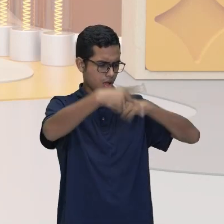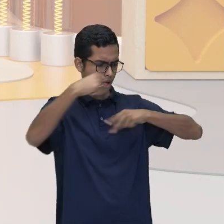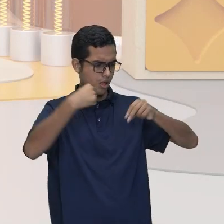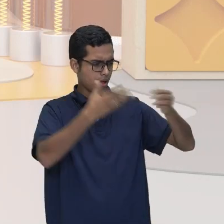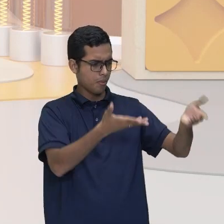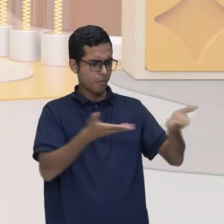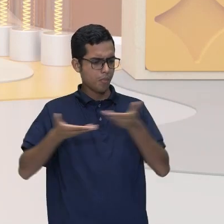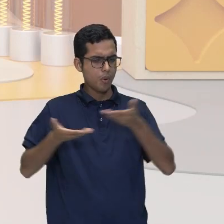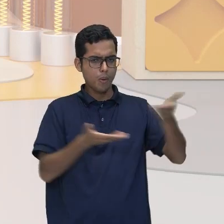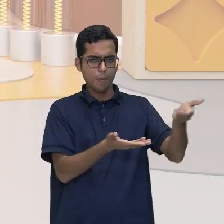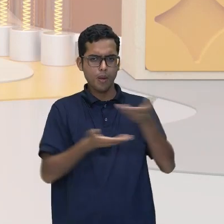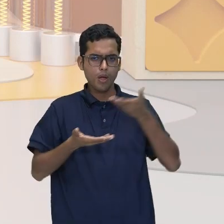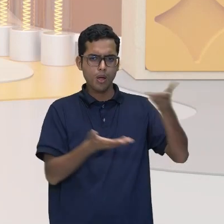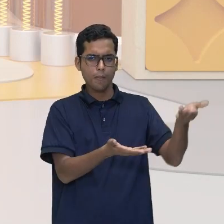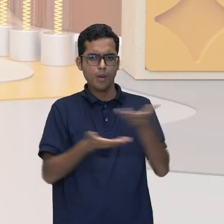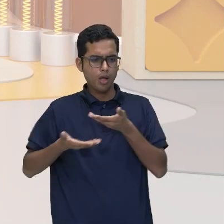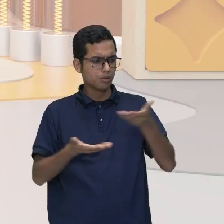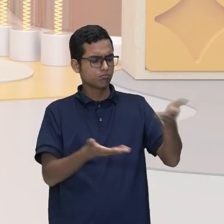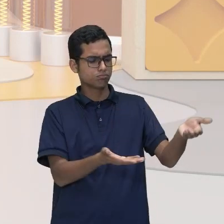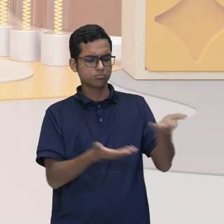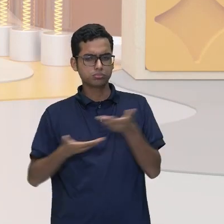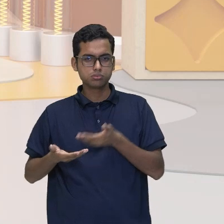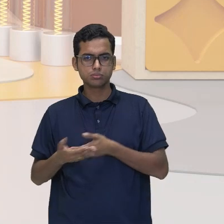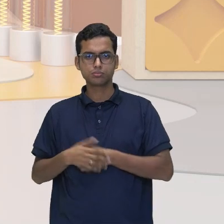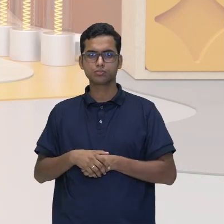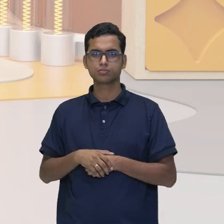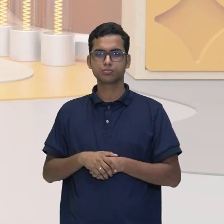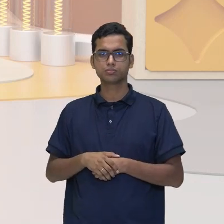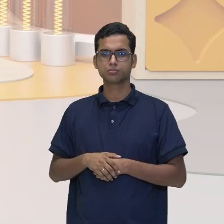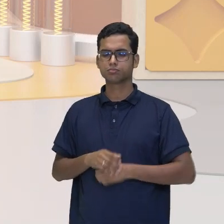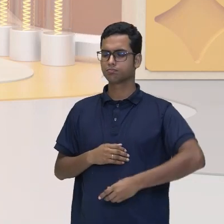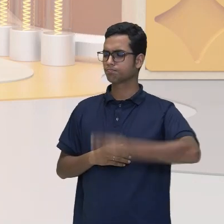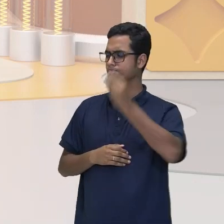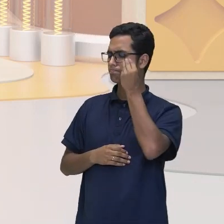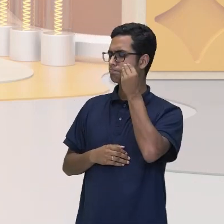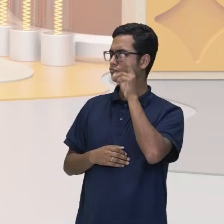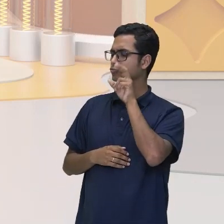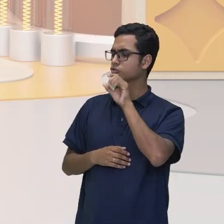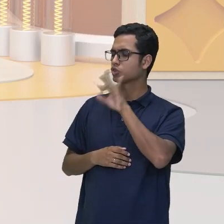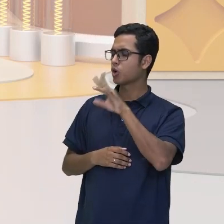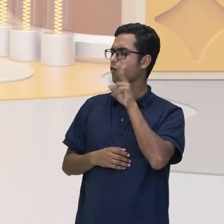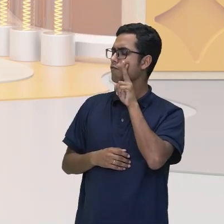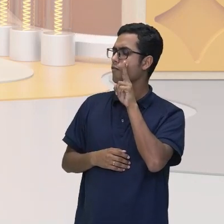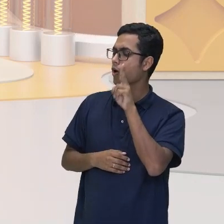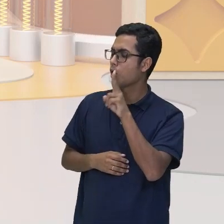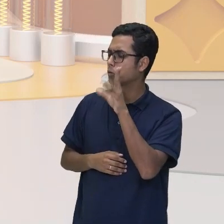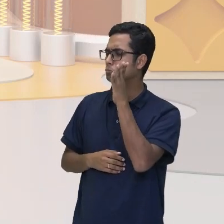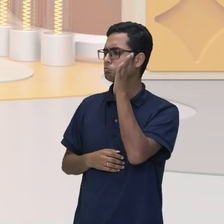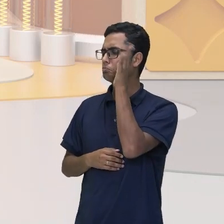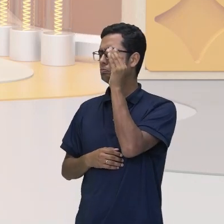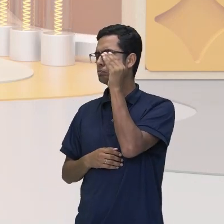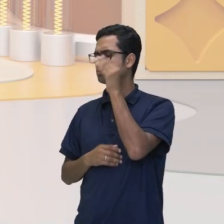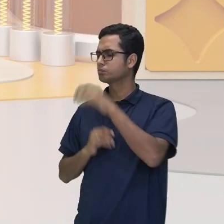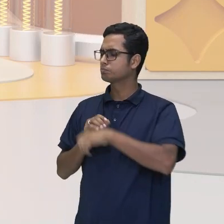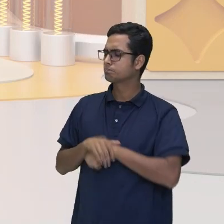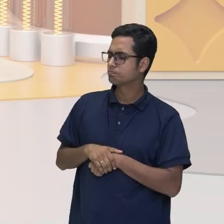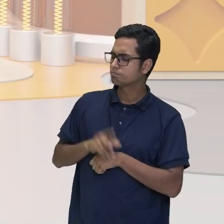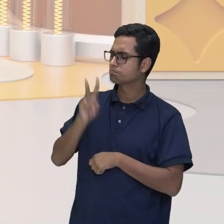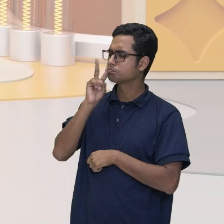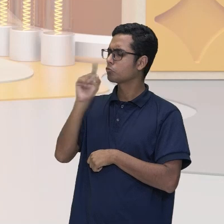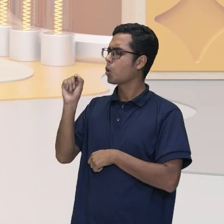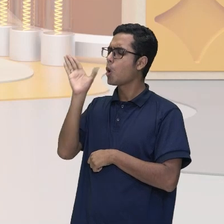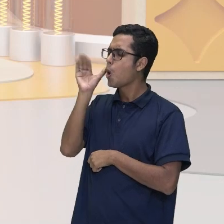ele, e Montezuma estava só observando a situação. Ou seja, ele estava verificando o